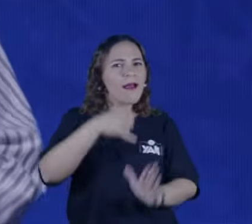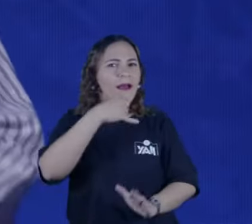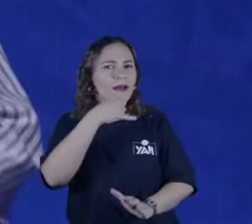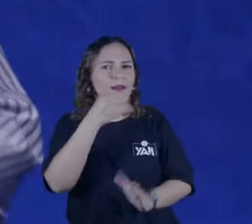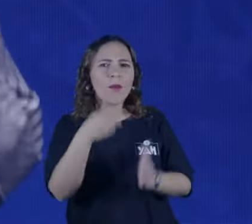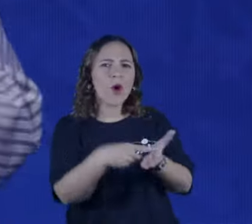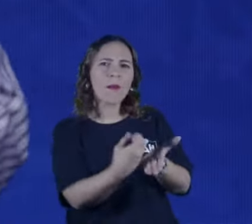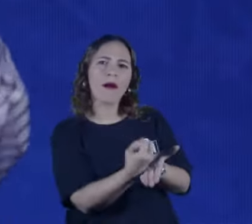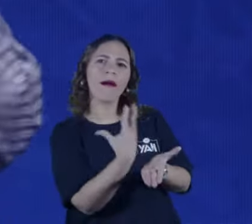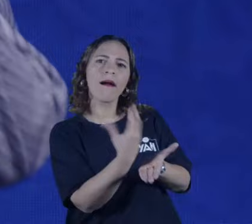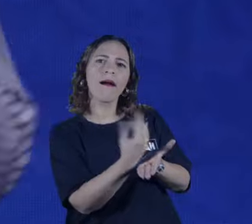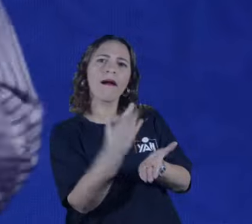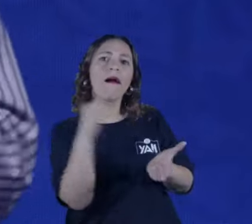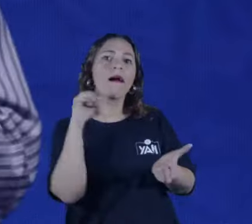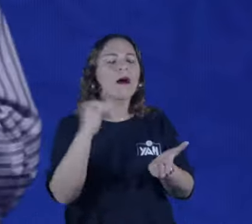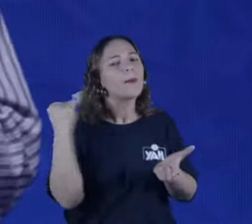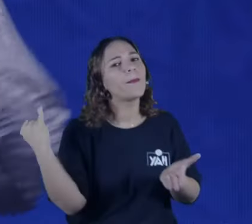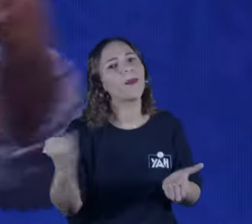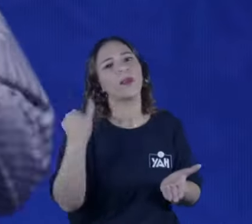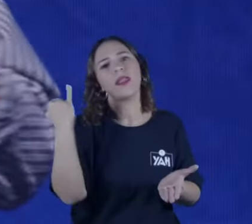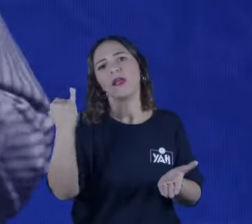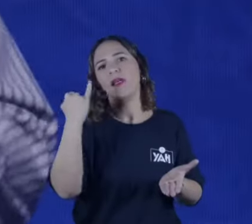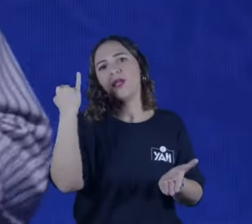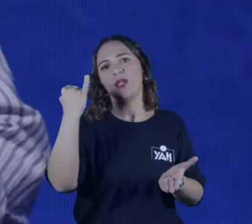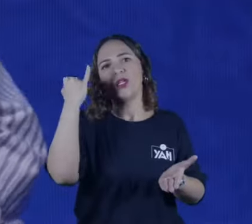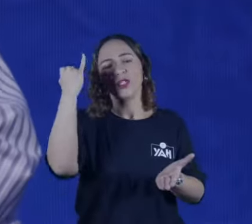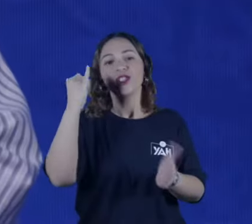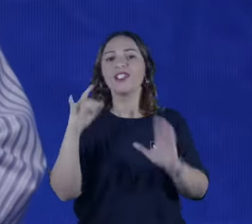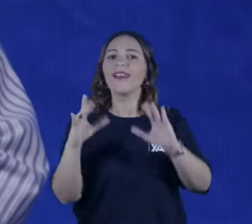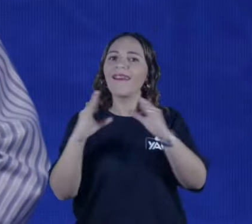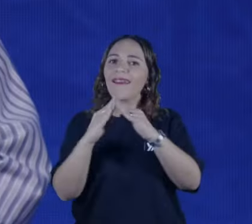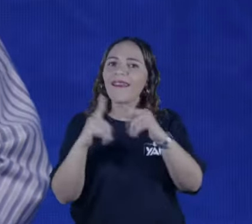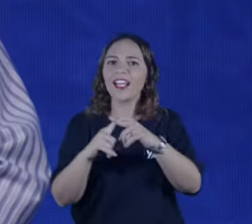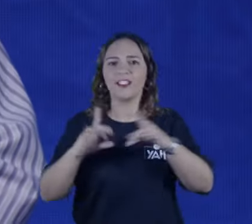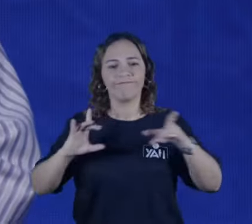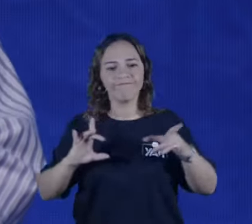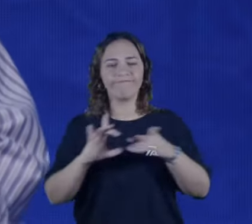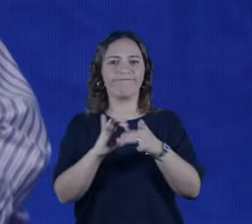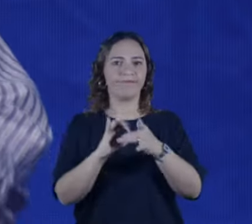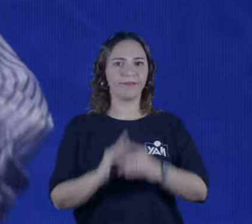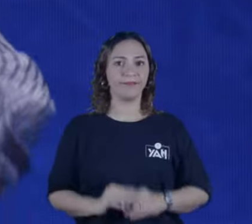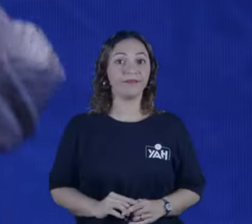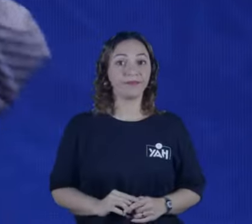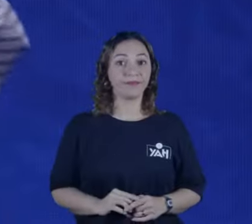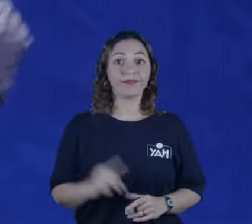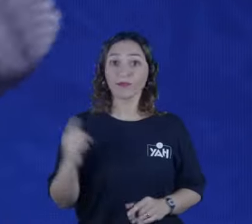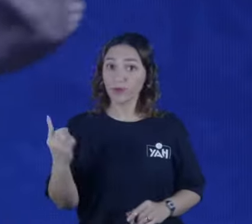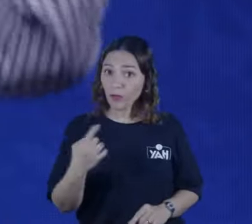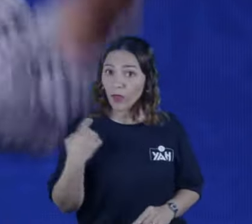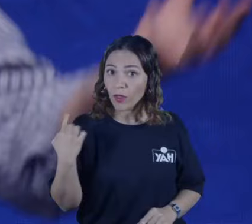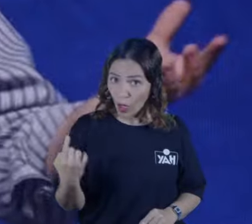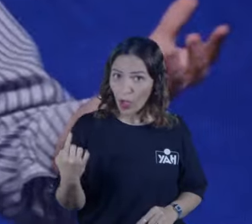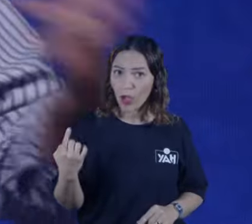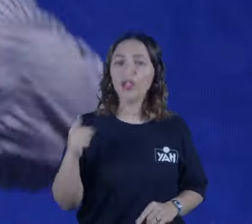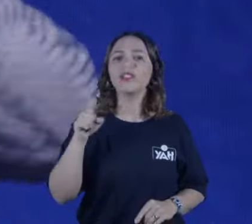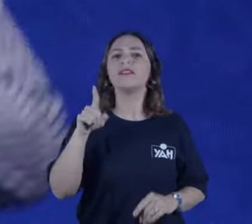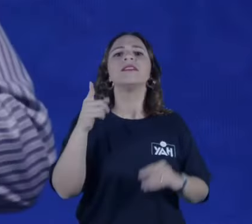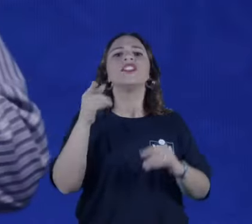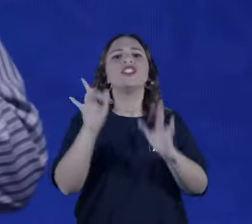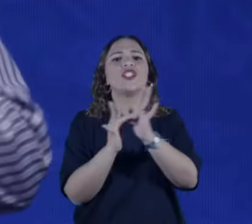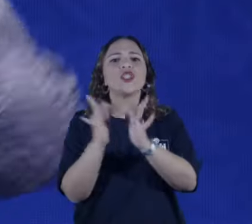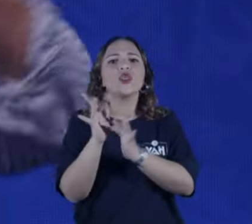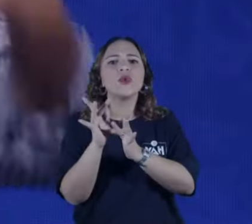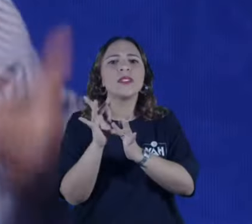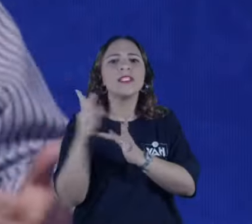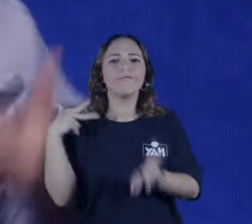nos ensina a respeito da importância de estarmos juntos. Nós somos, Jesus é a pedra angular, e